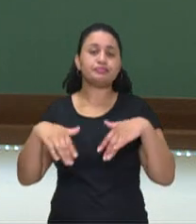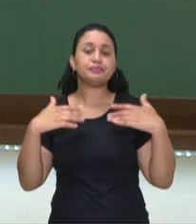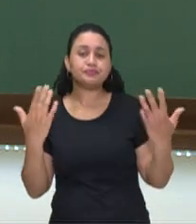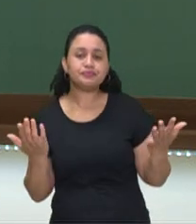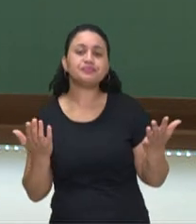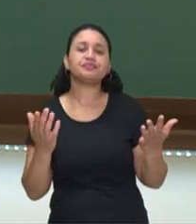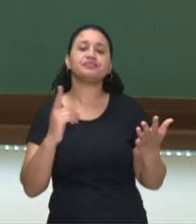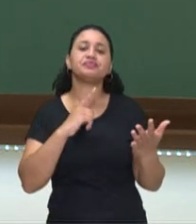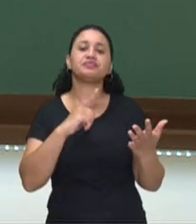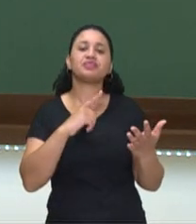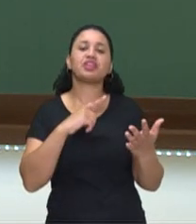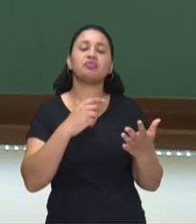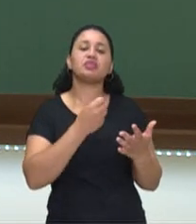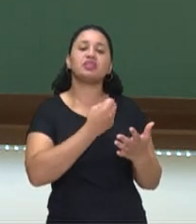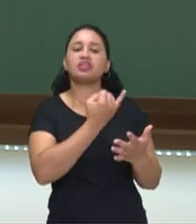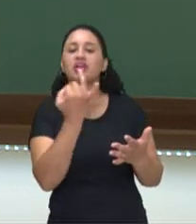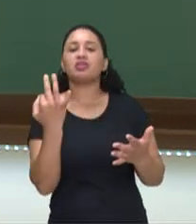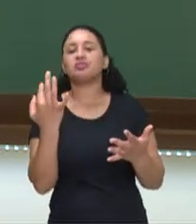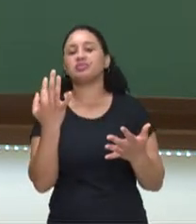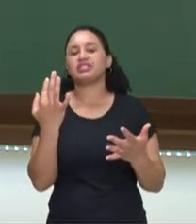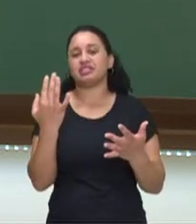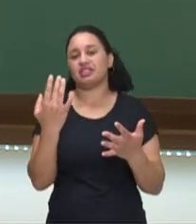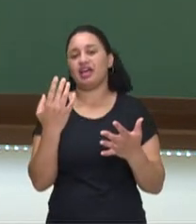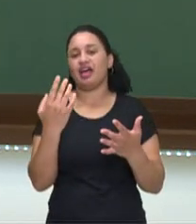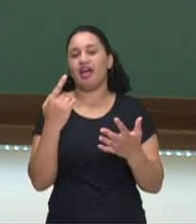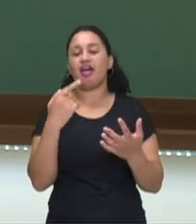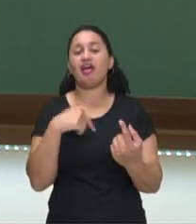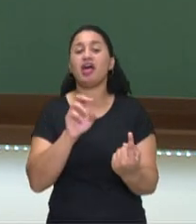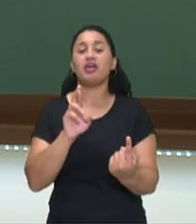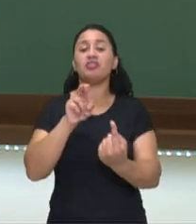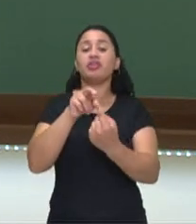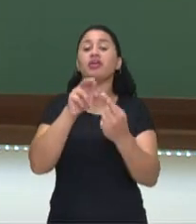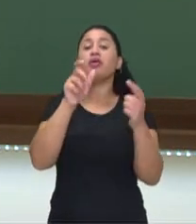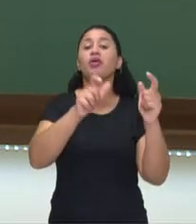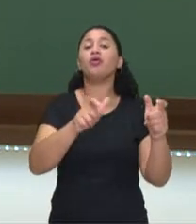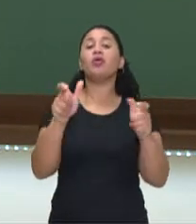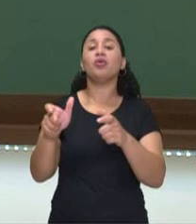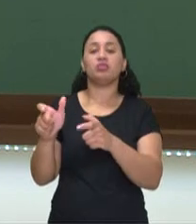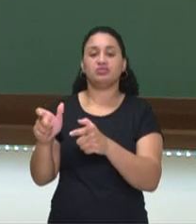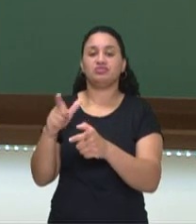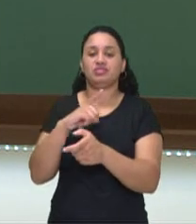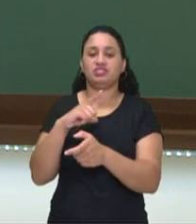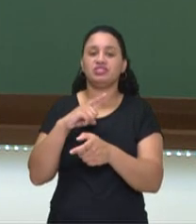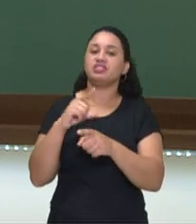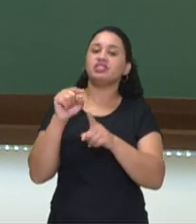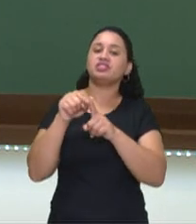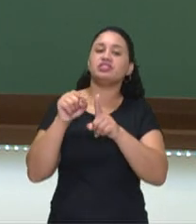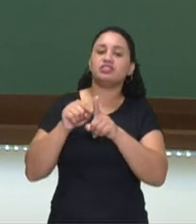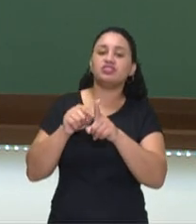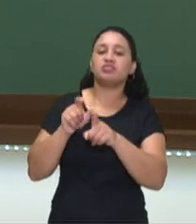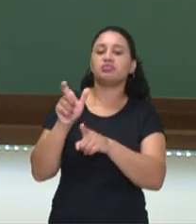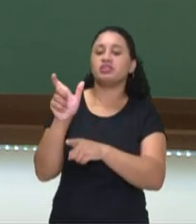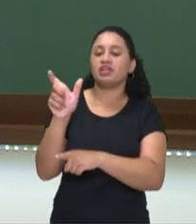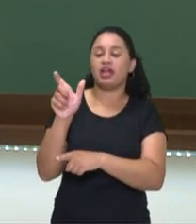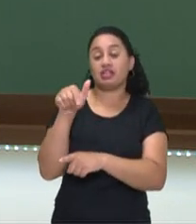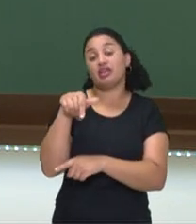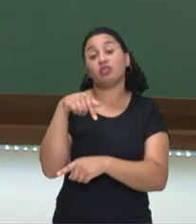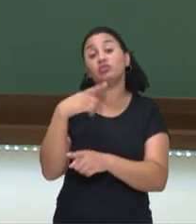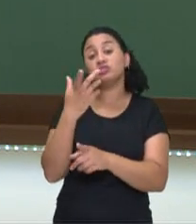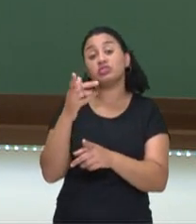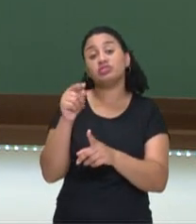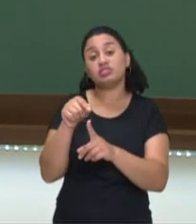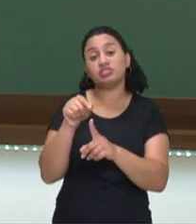né, algumas referências de onde localizar esse termo, né,